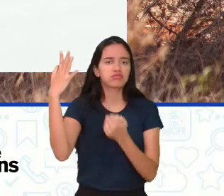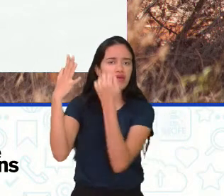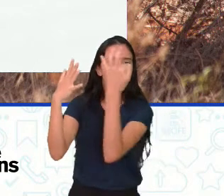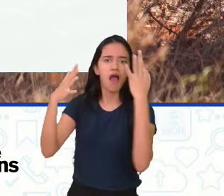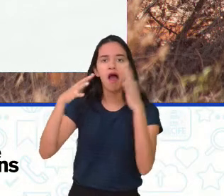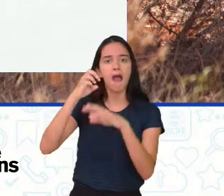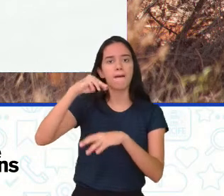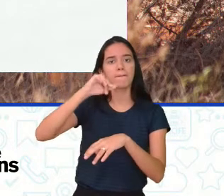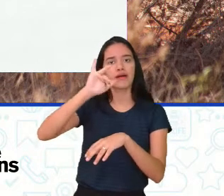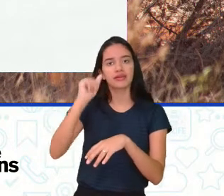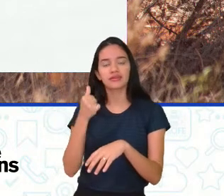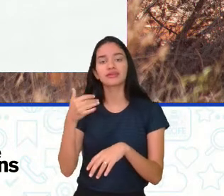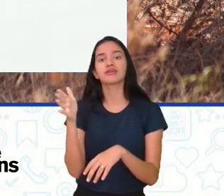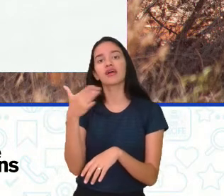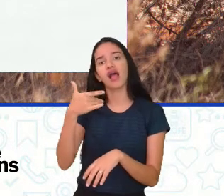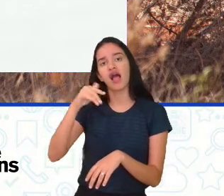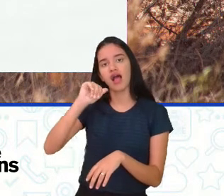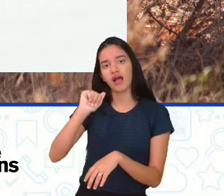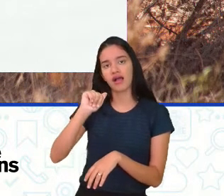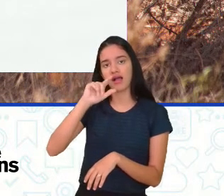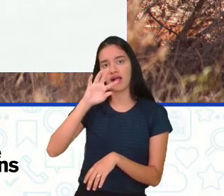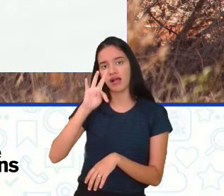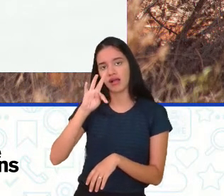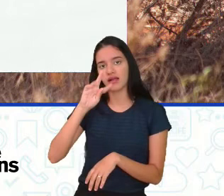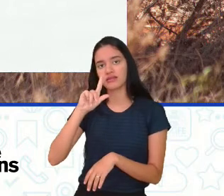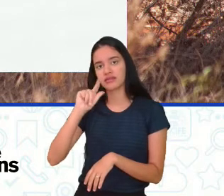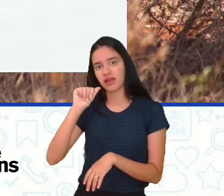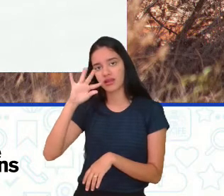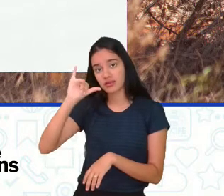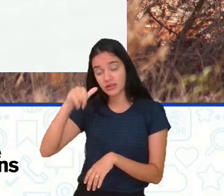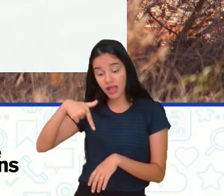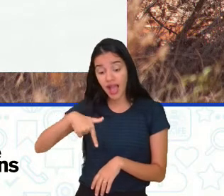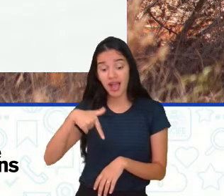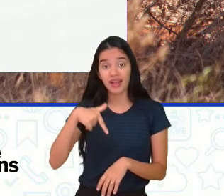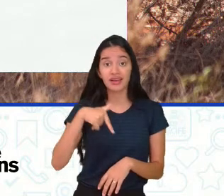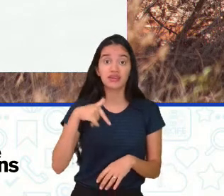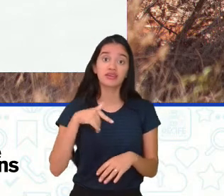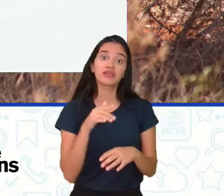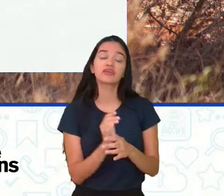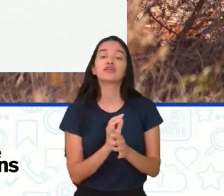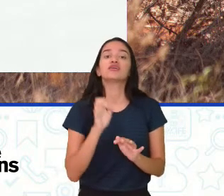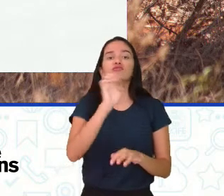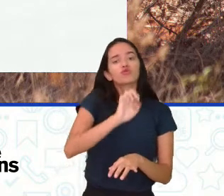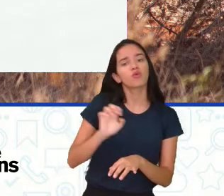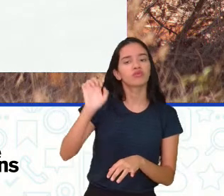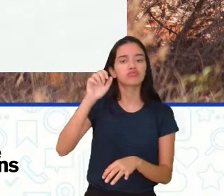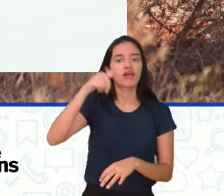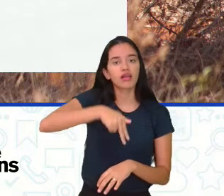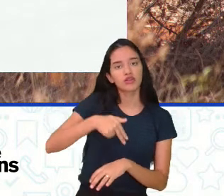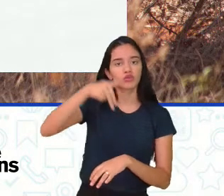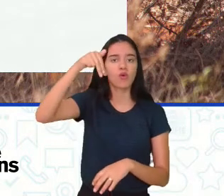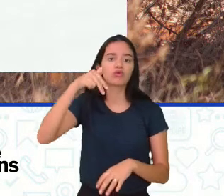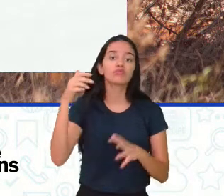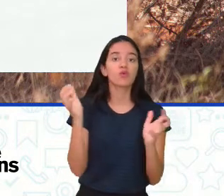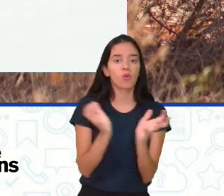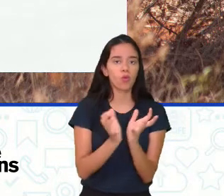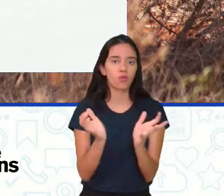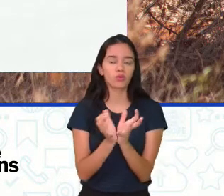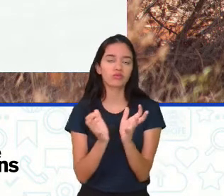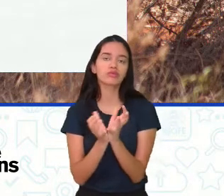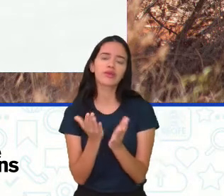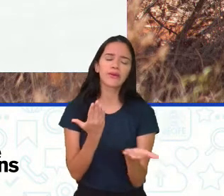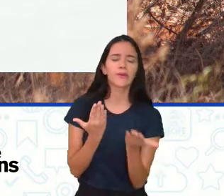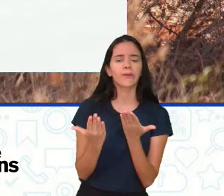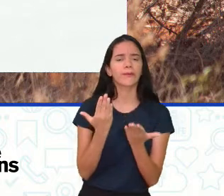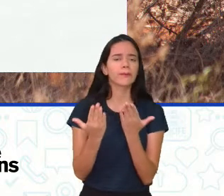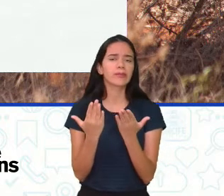vendo a matéria, professor Jorge Paulo, sim, que aqui no nosso estado, se a gente pegar aqui, né, o conjunto e